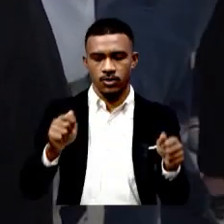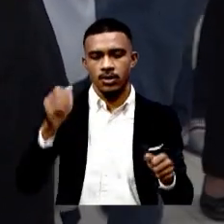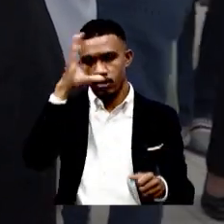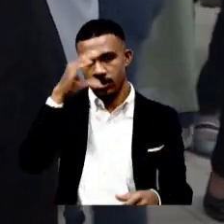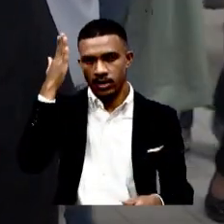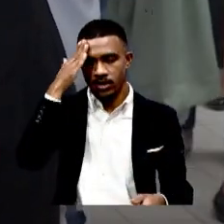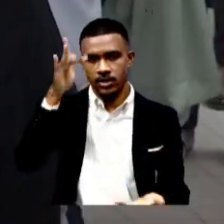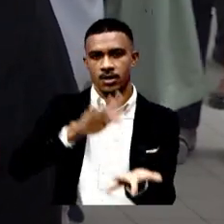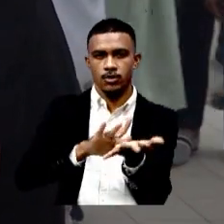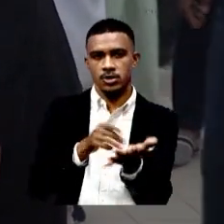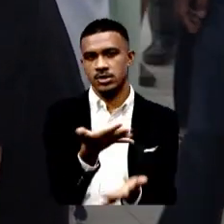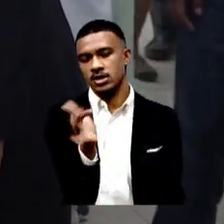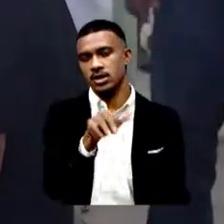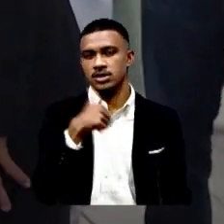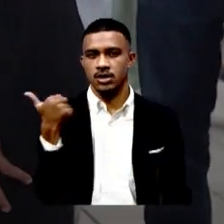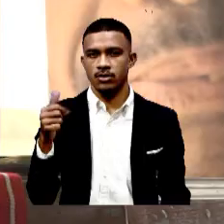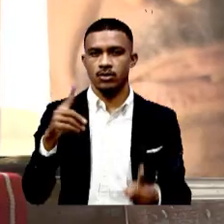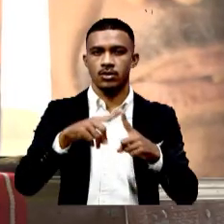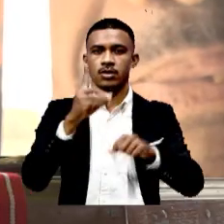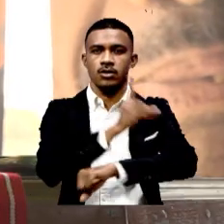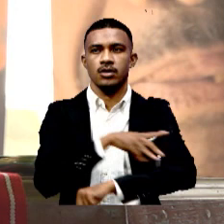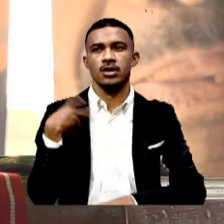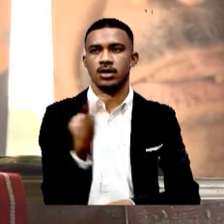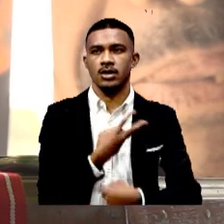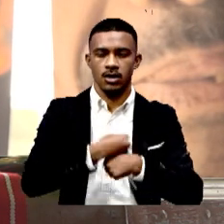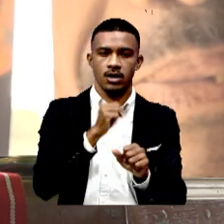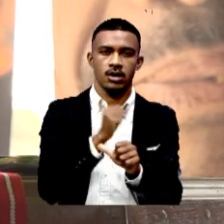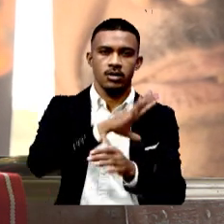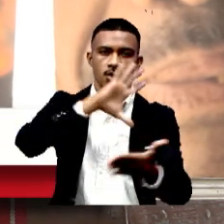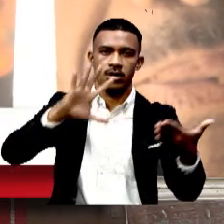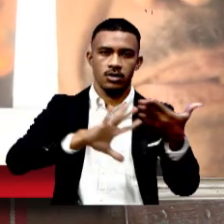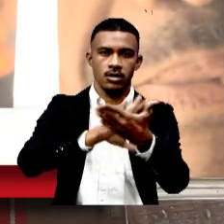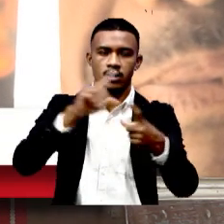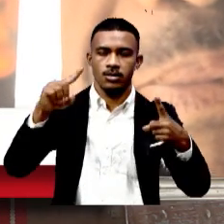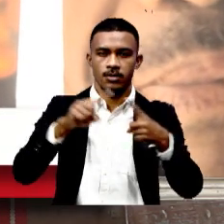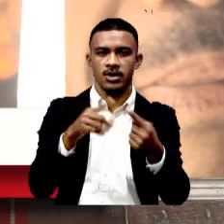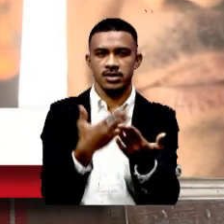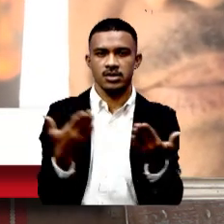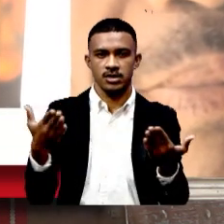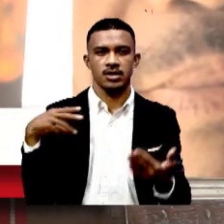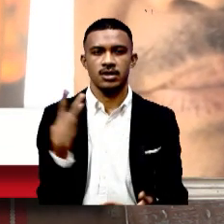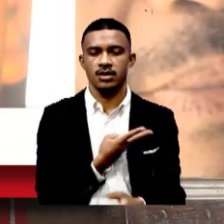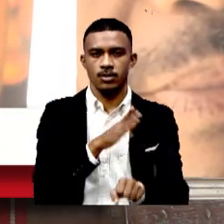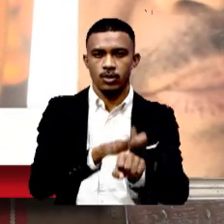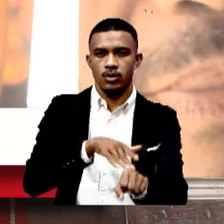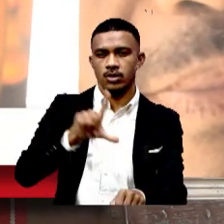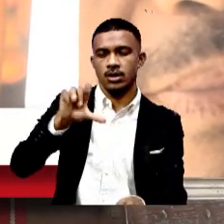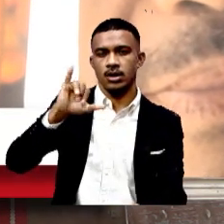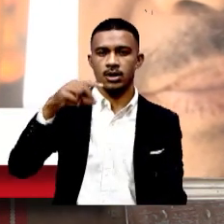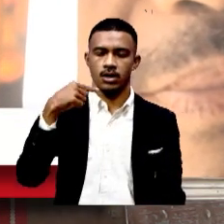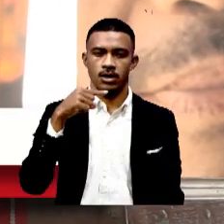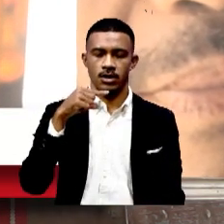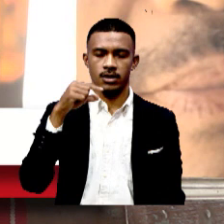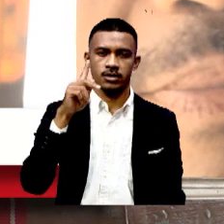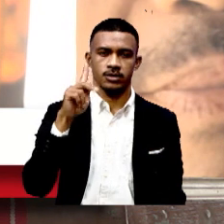Baimoruk Siracelo. Loro Itahalo Mos, inauguração, Baia Facilidade, Tabolo Line Propassai. Facilidade Ida,